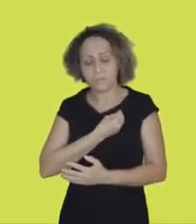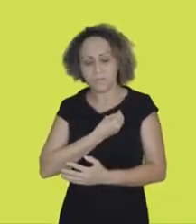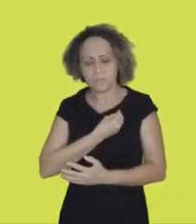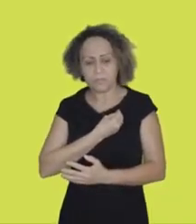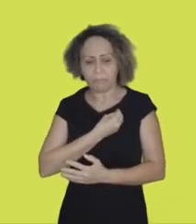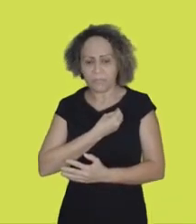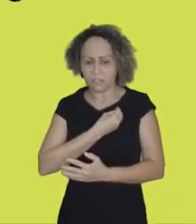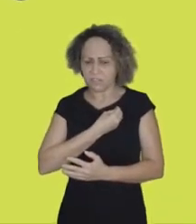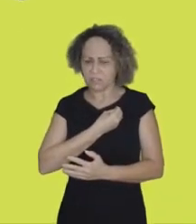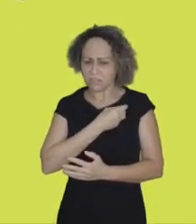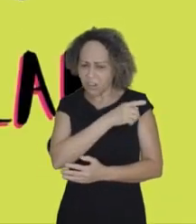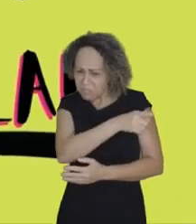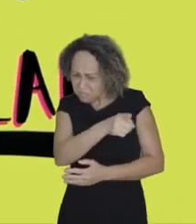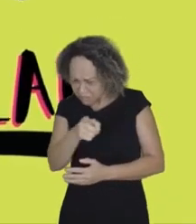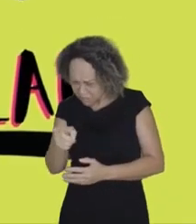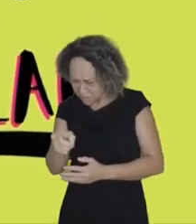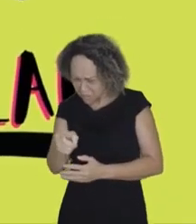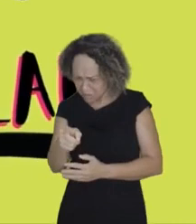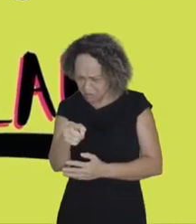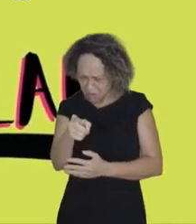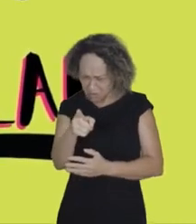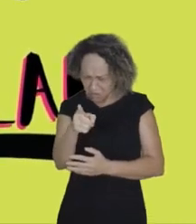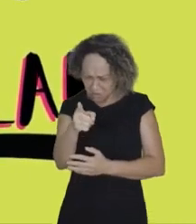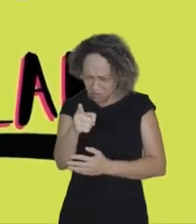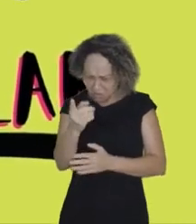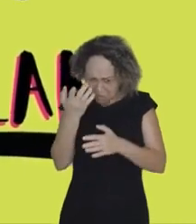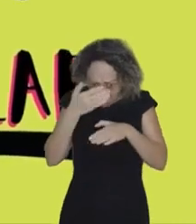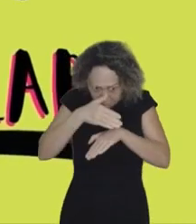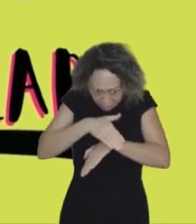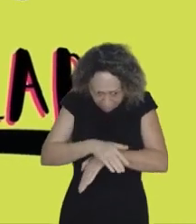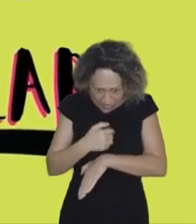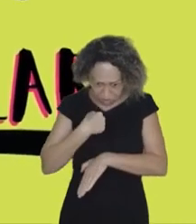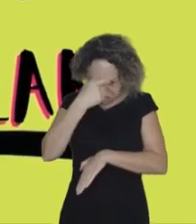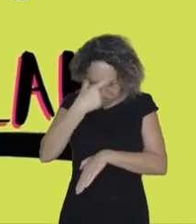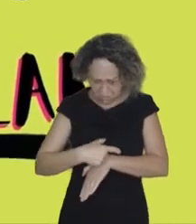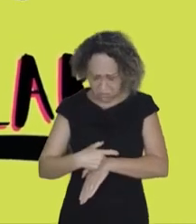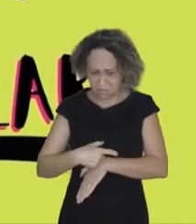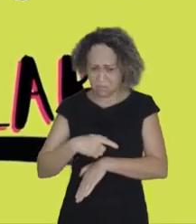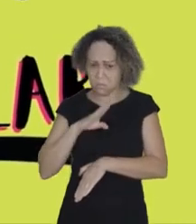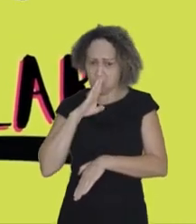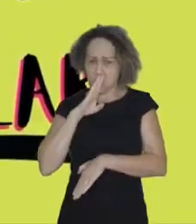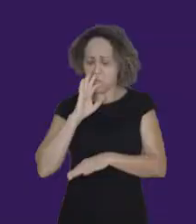Não vão mais conseguir me anular, me calar.